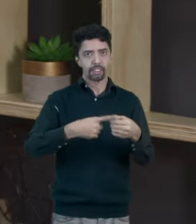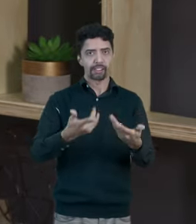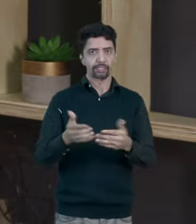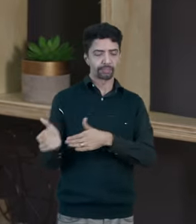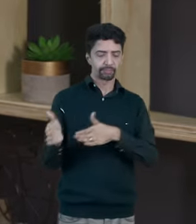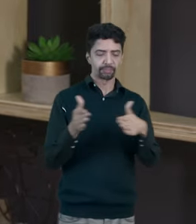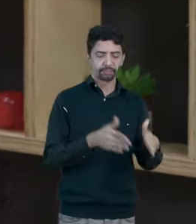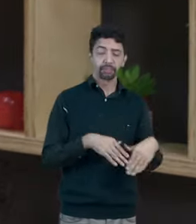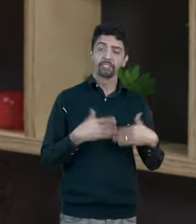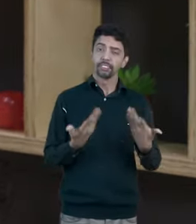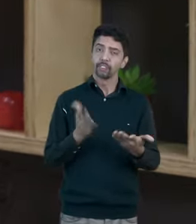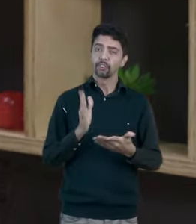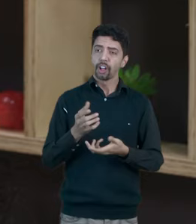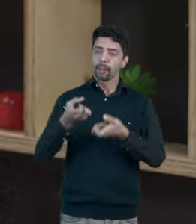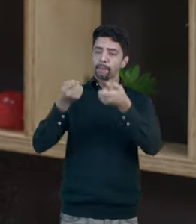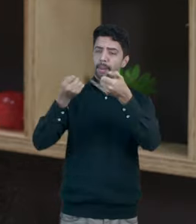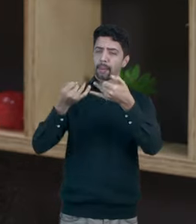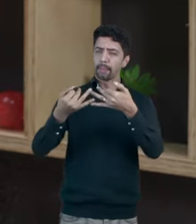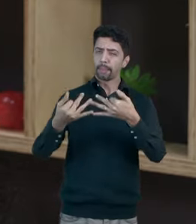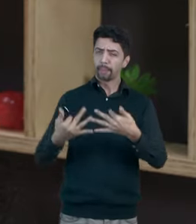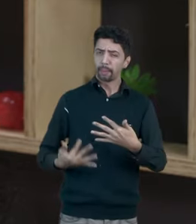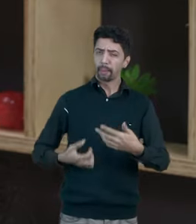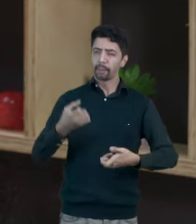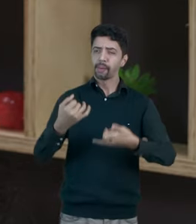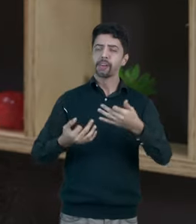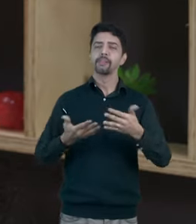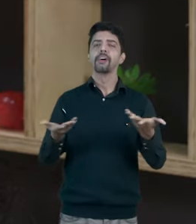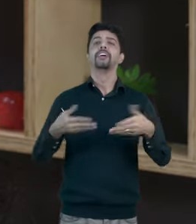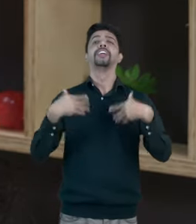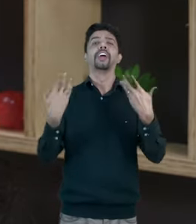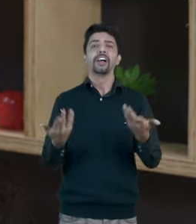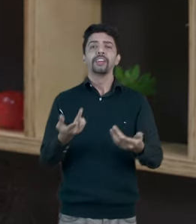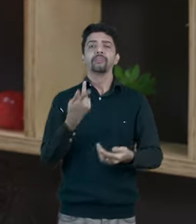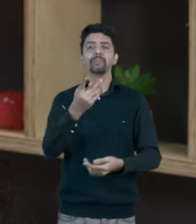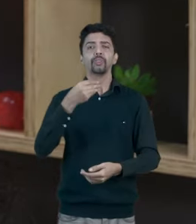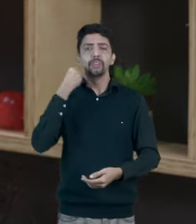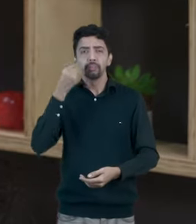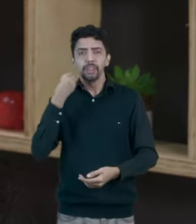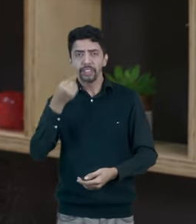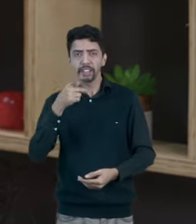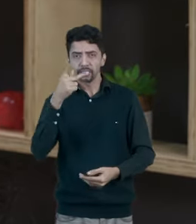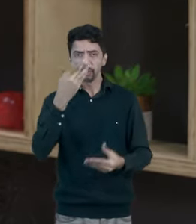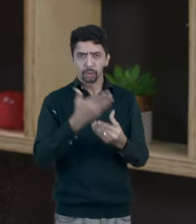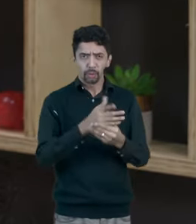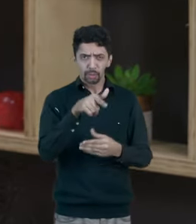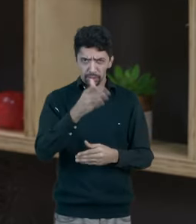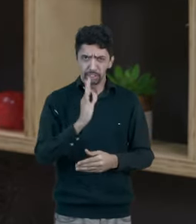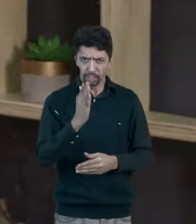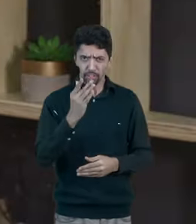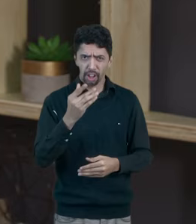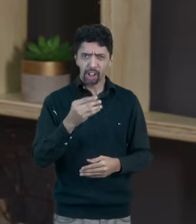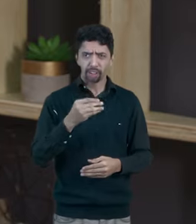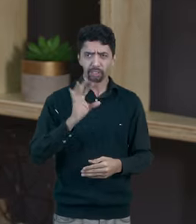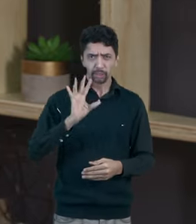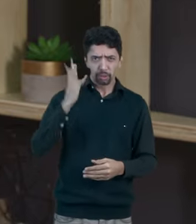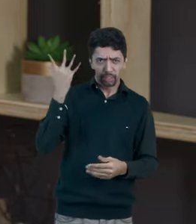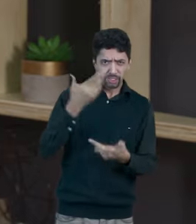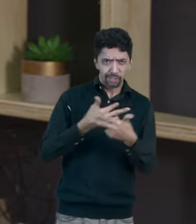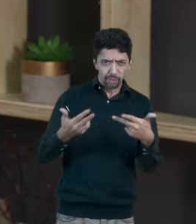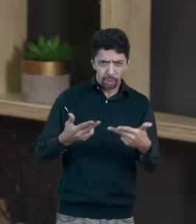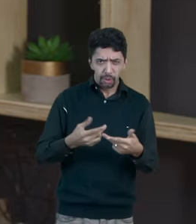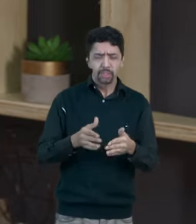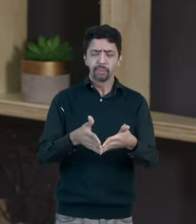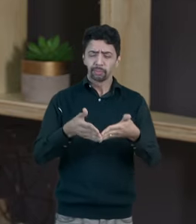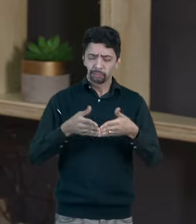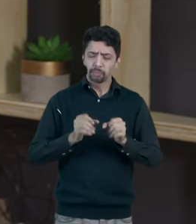da nossa cidade depois dessas informações sobre o PROCON eu pergunto qual sua experiência com Procon eu gostaria da